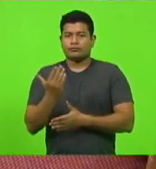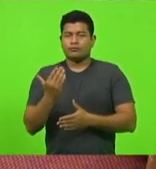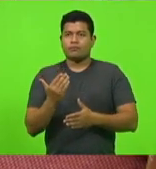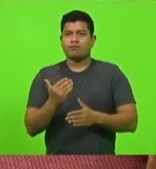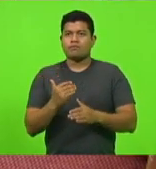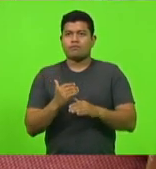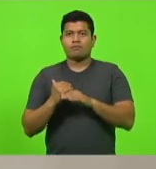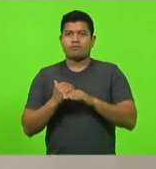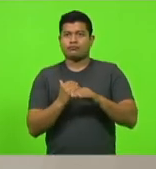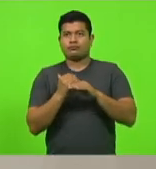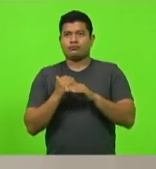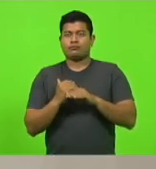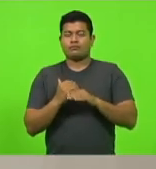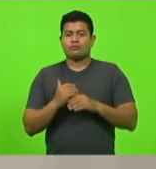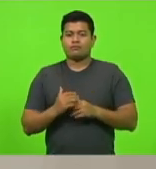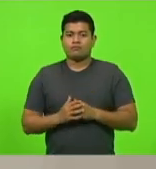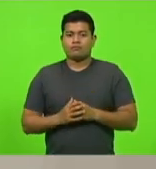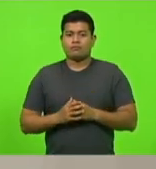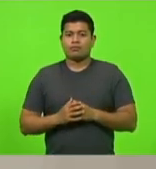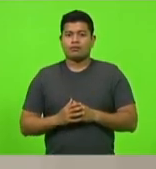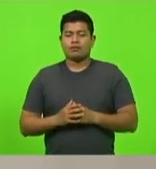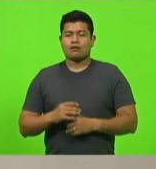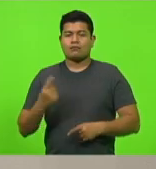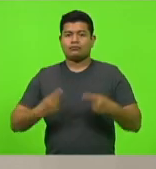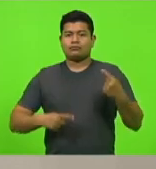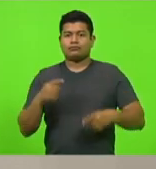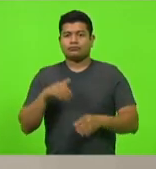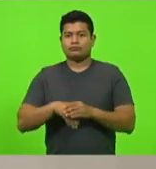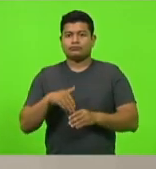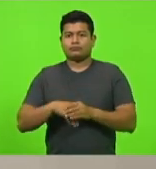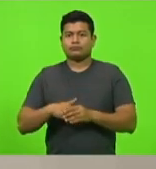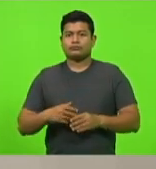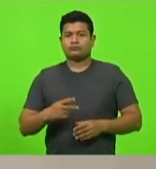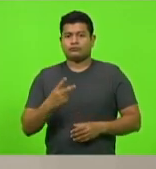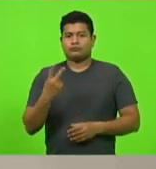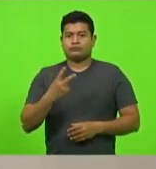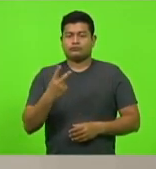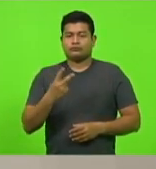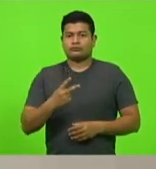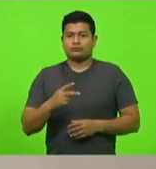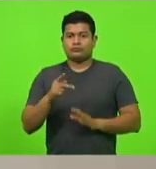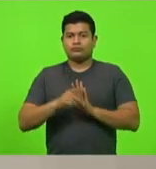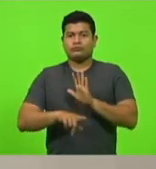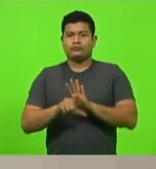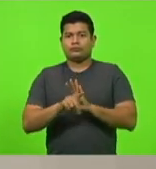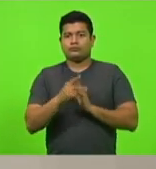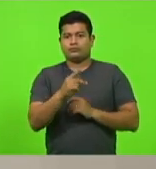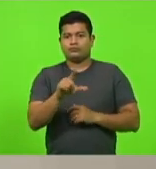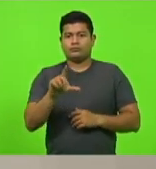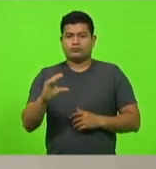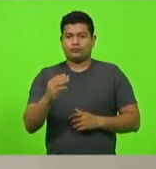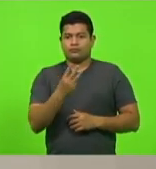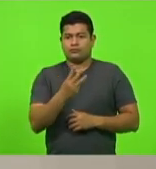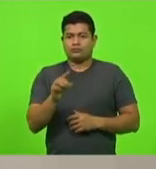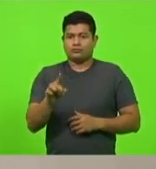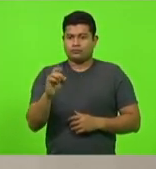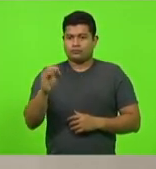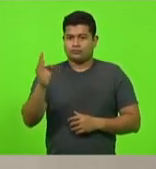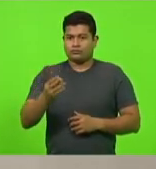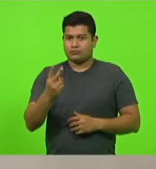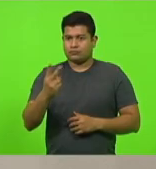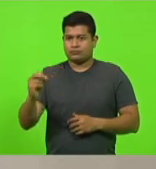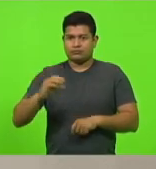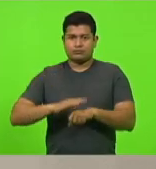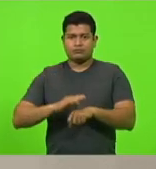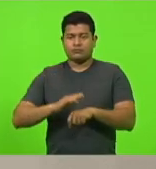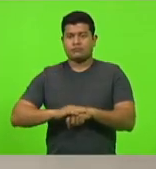por unanimidade. Discussão e votação em segundo turno do projeto de lei complementar 3.0/2020, autor deputado Mauro de